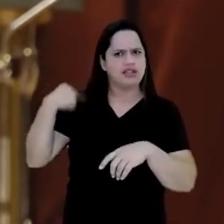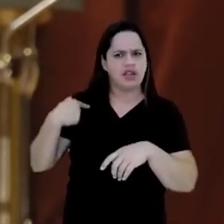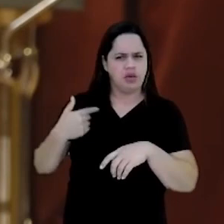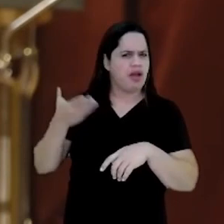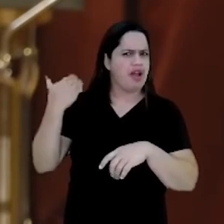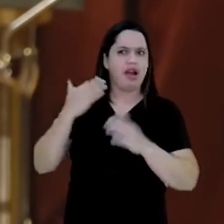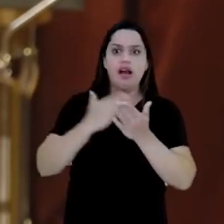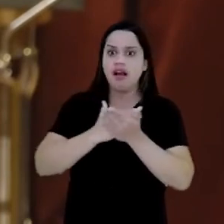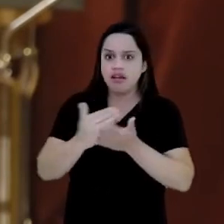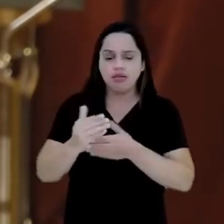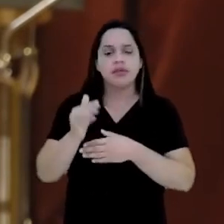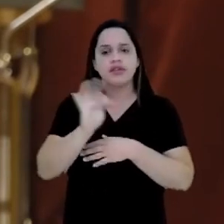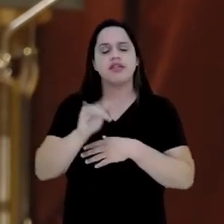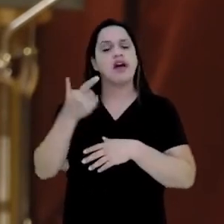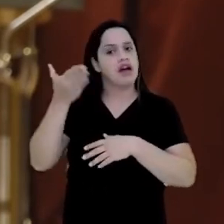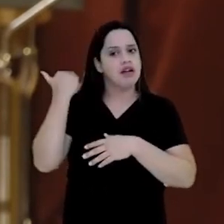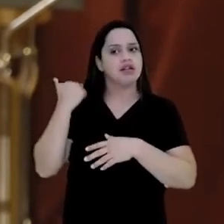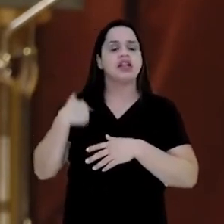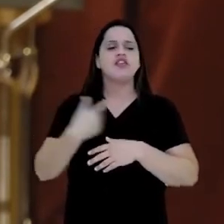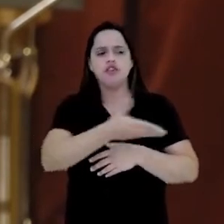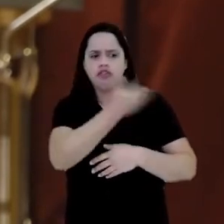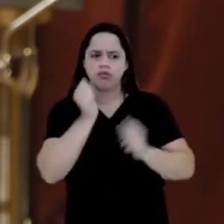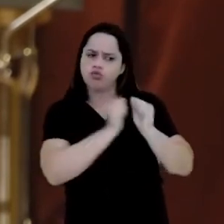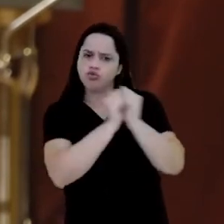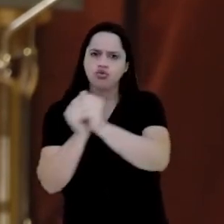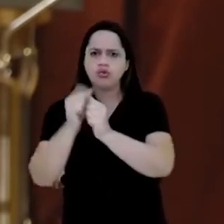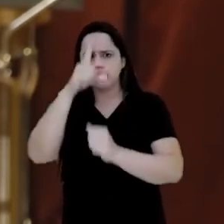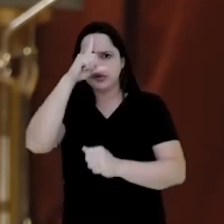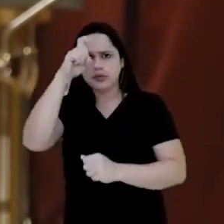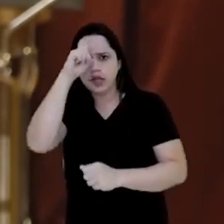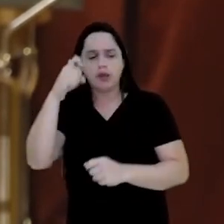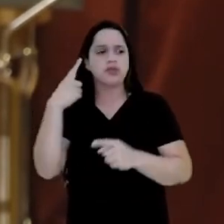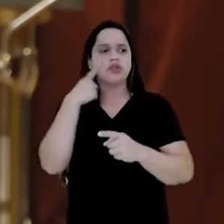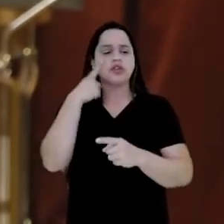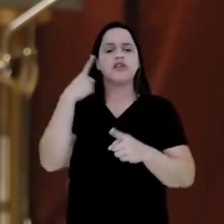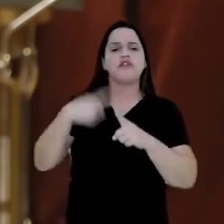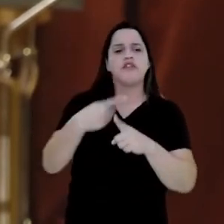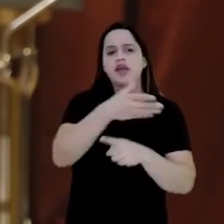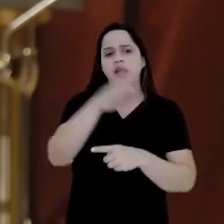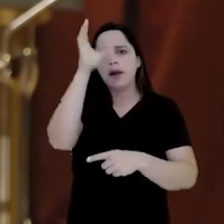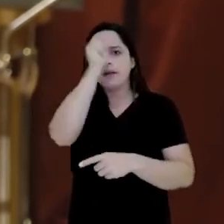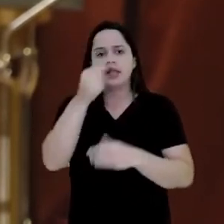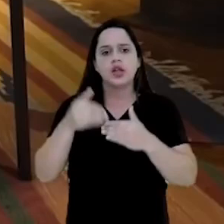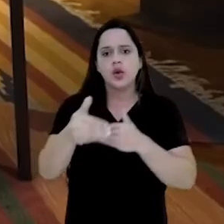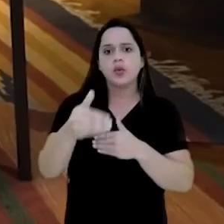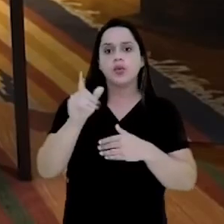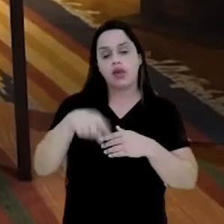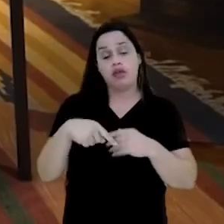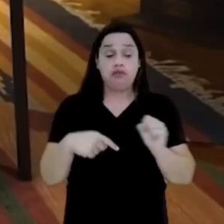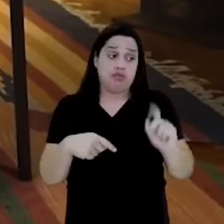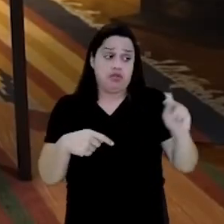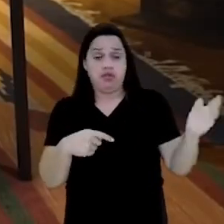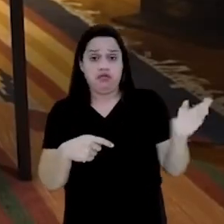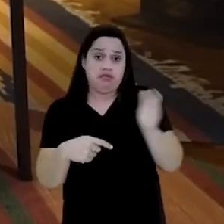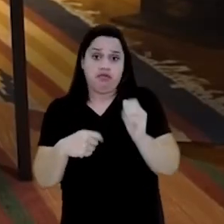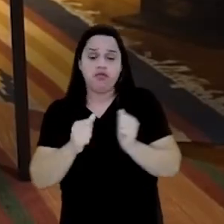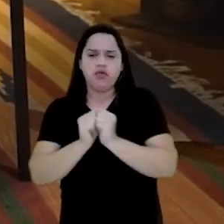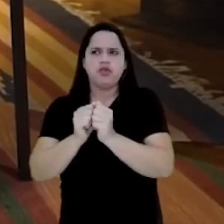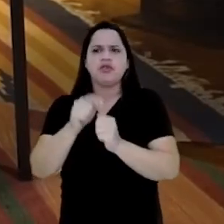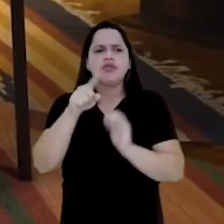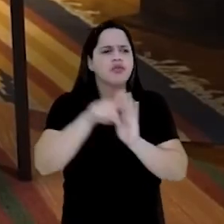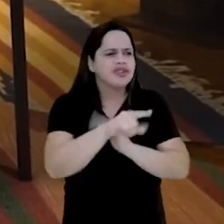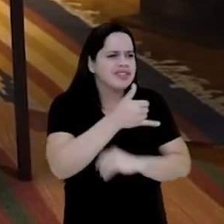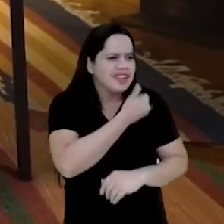faculdade vão para o plantão comigo que se aprender você vai ver como é que é a rotina eu fechou vamos ver se tinha